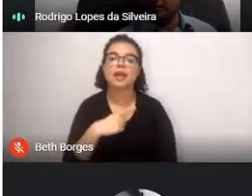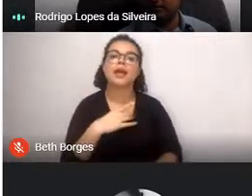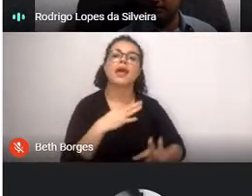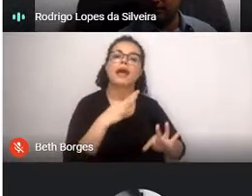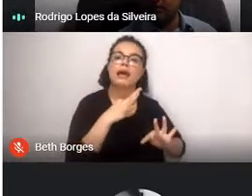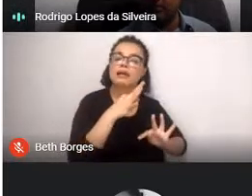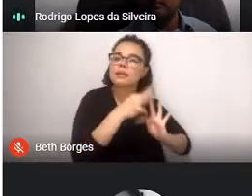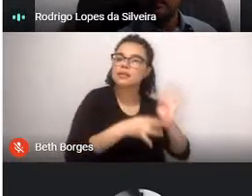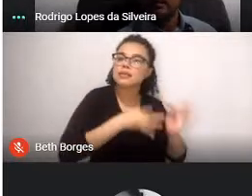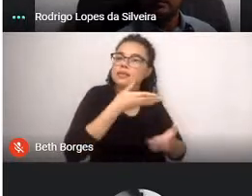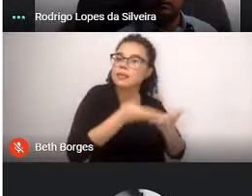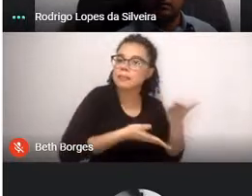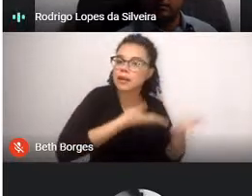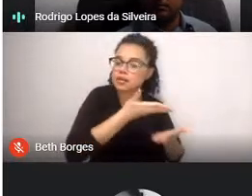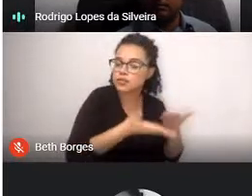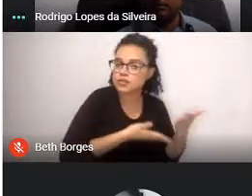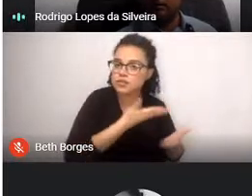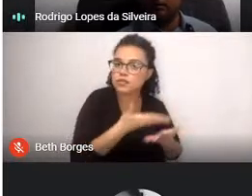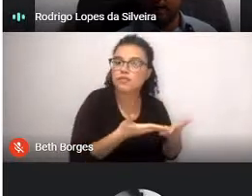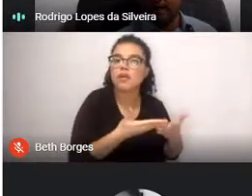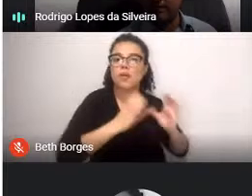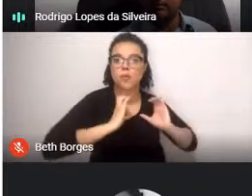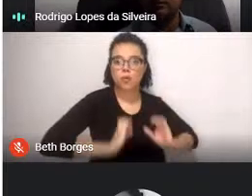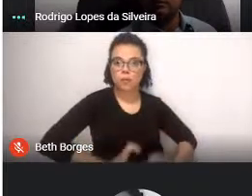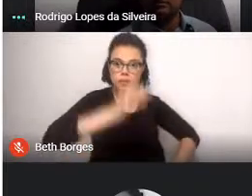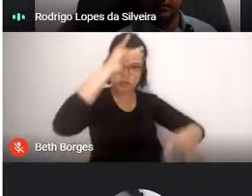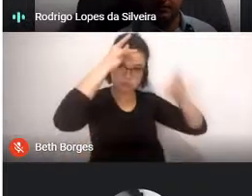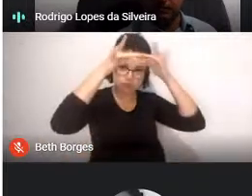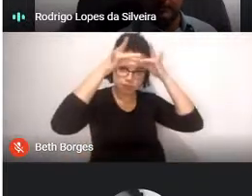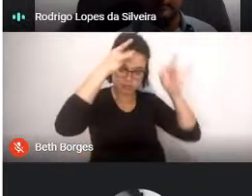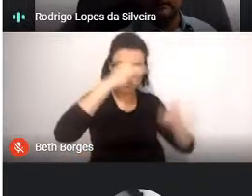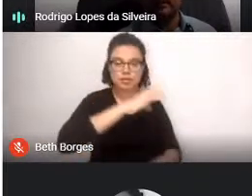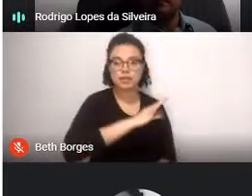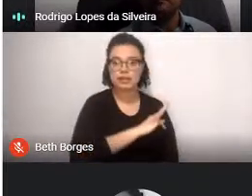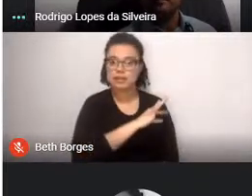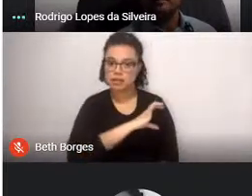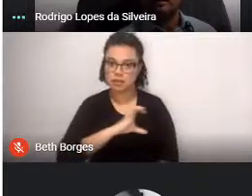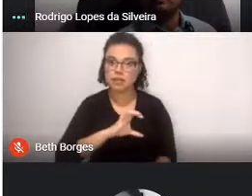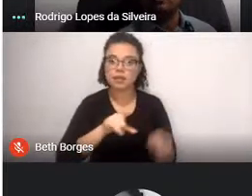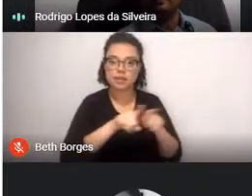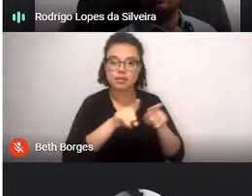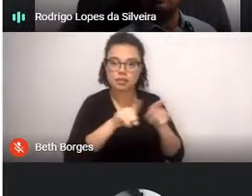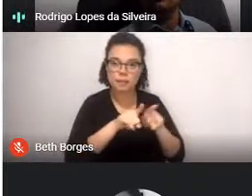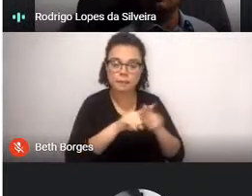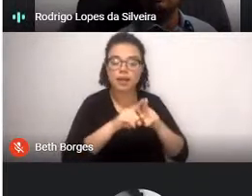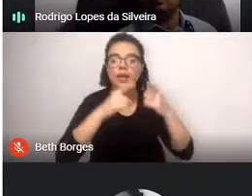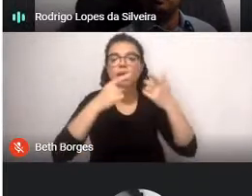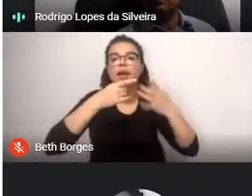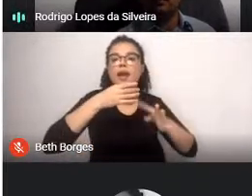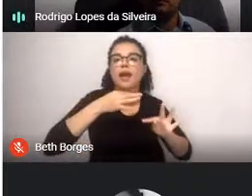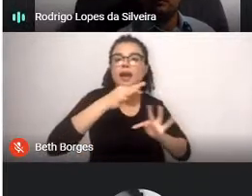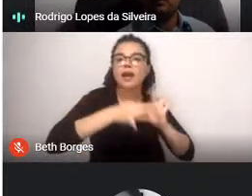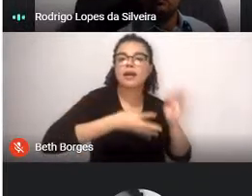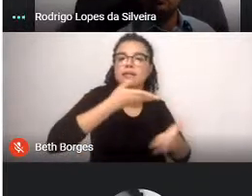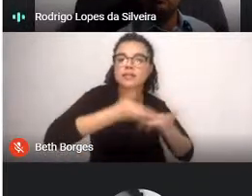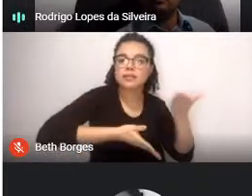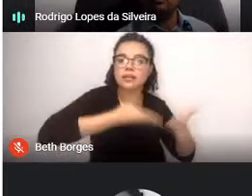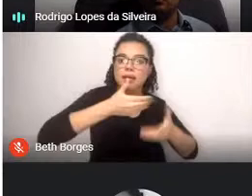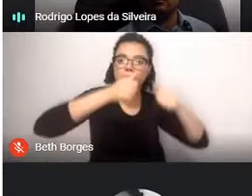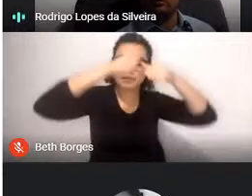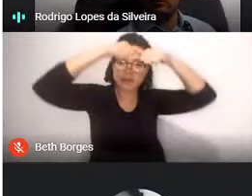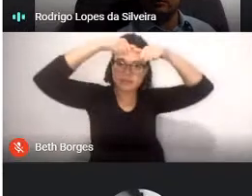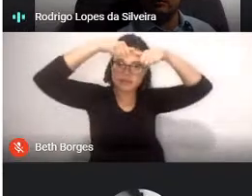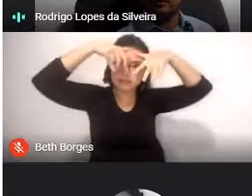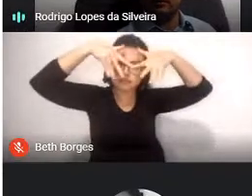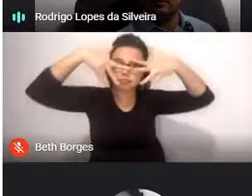cognitivo-comportamental e terapias de esquemas, onde nesse slide que já entrou aí, tá? A gente vai unindo a hipnose com o